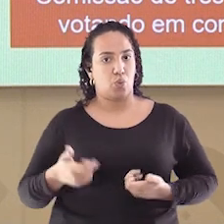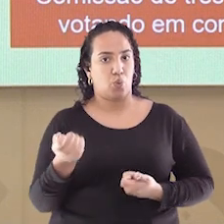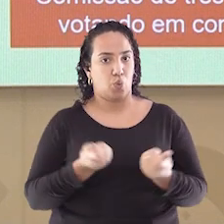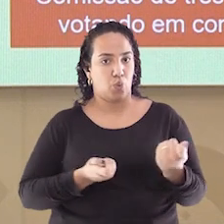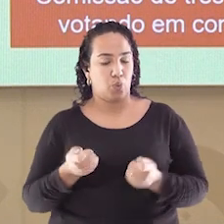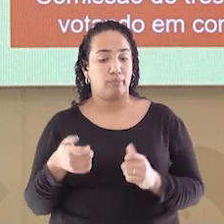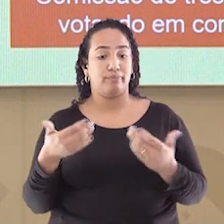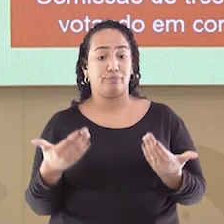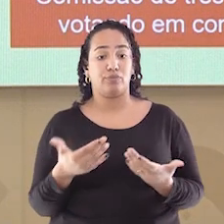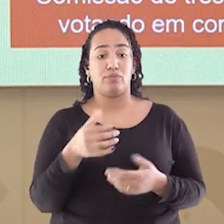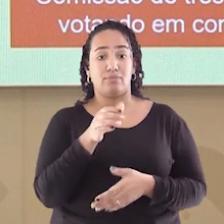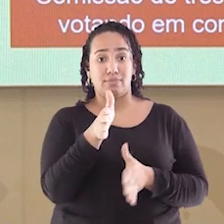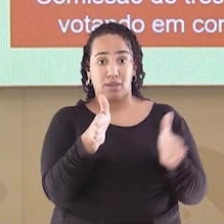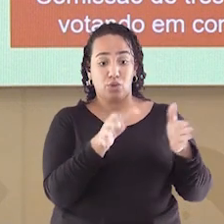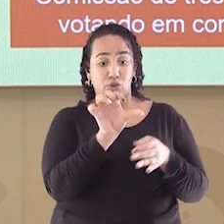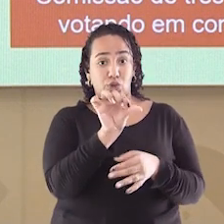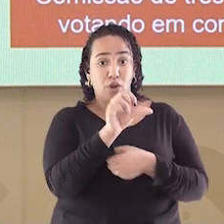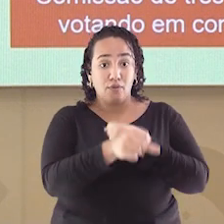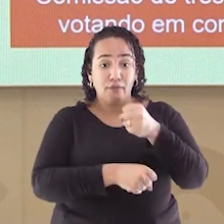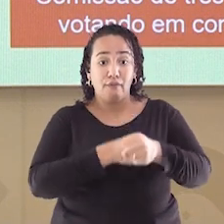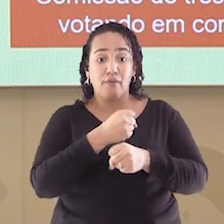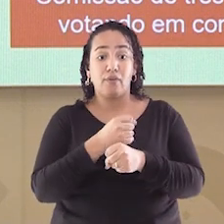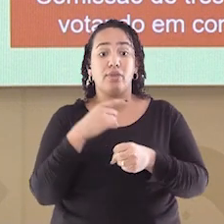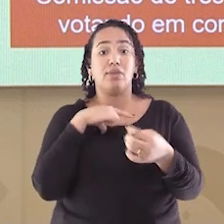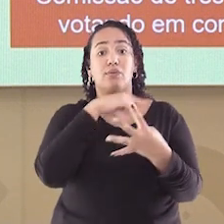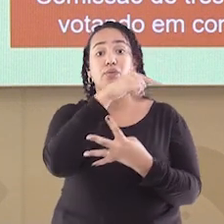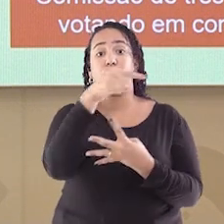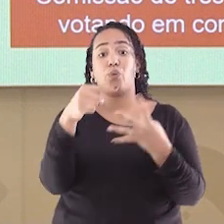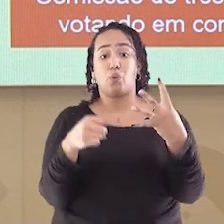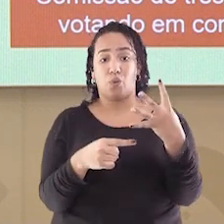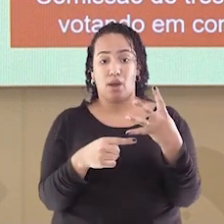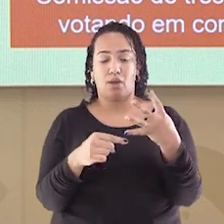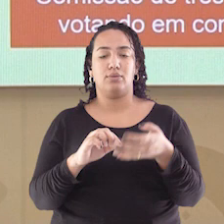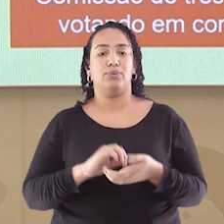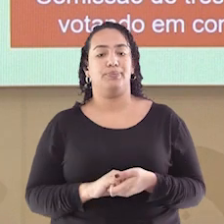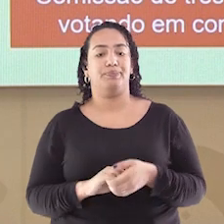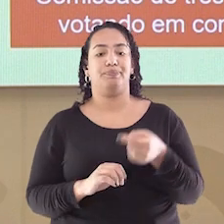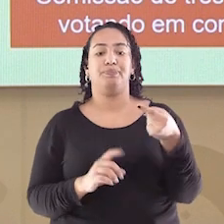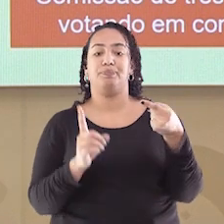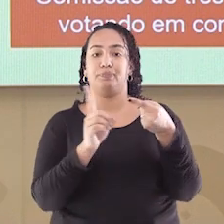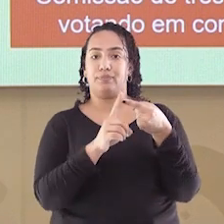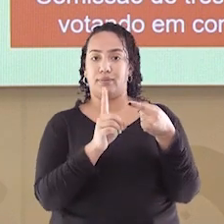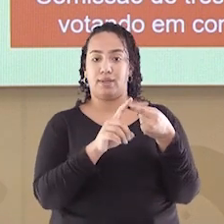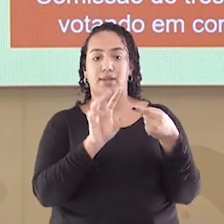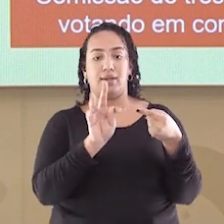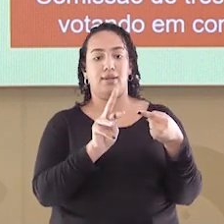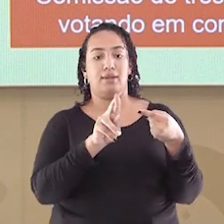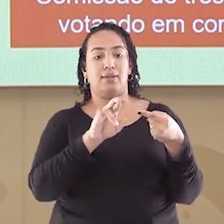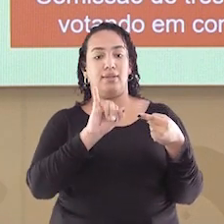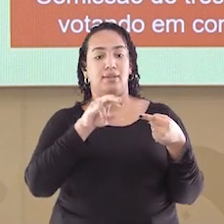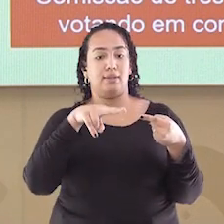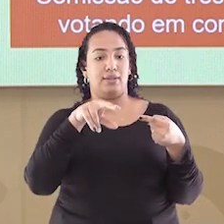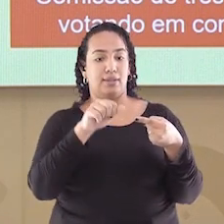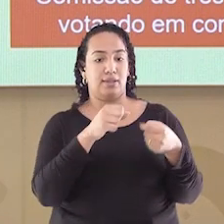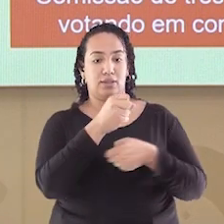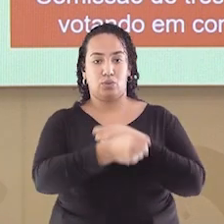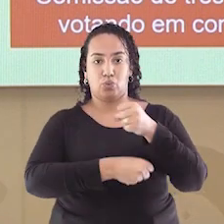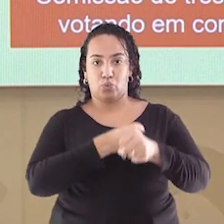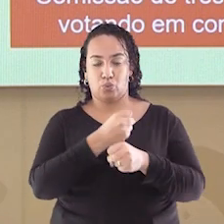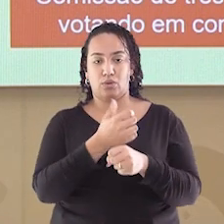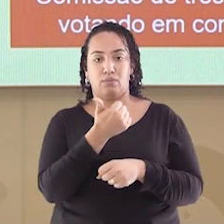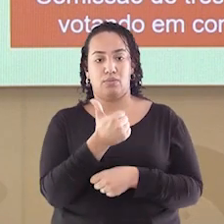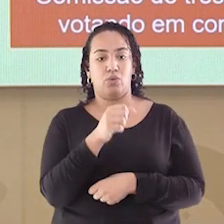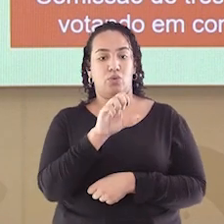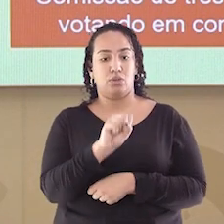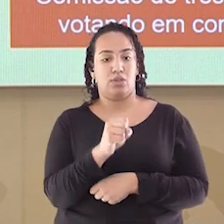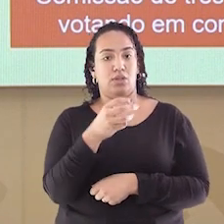esses 9 anos, o Brasil passou por 4 tipos de regência. Primeiro tivemos a regência trina provisória, em